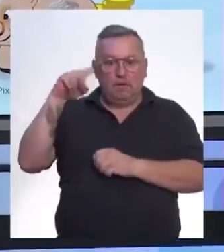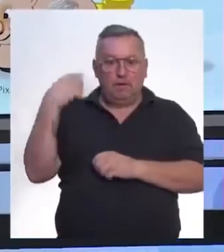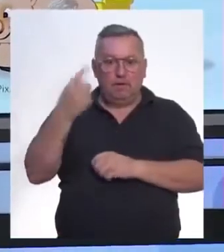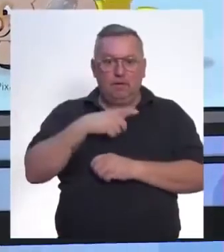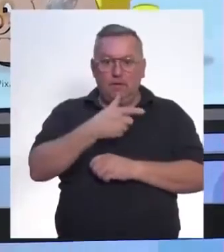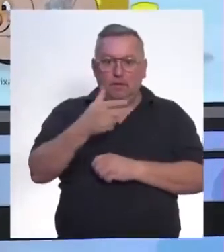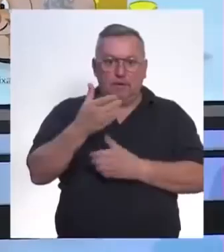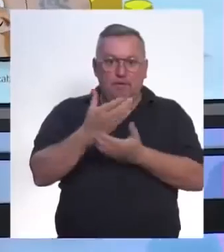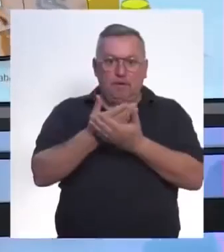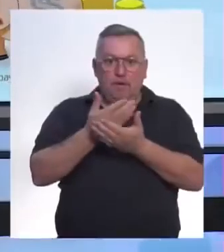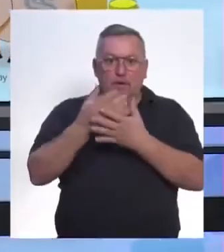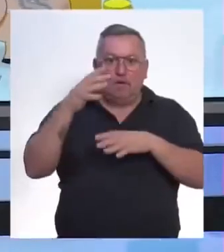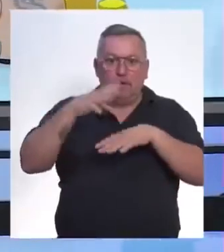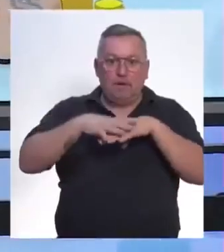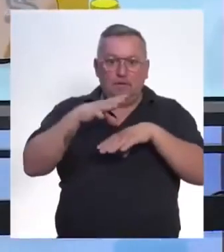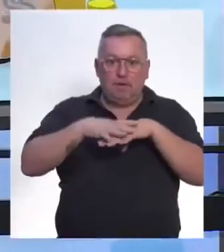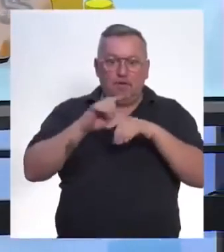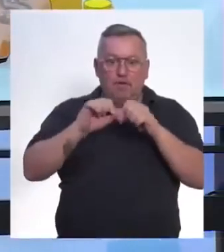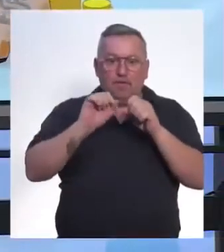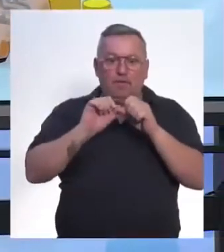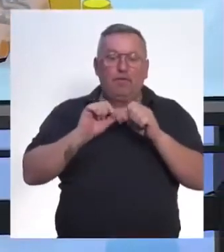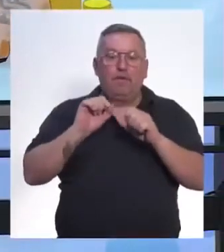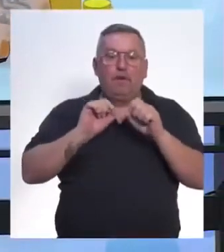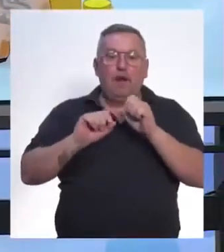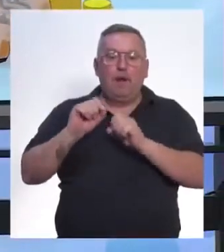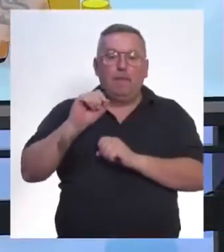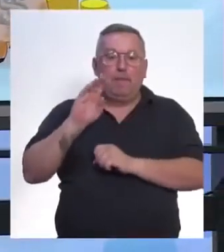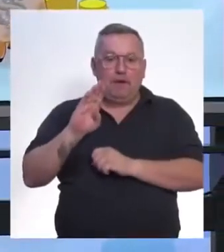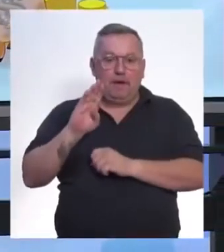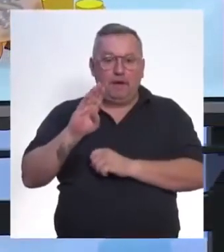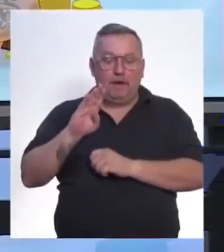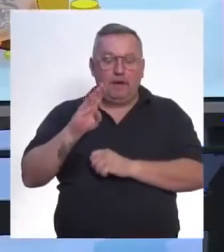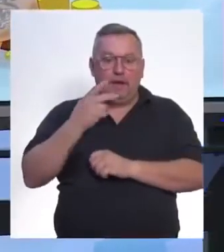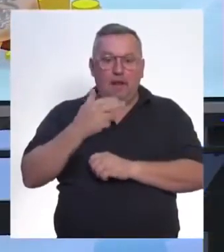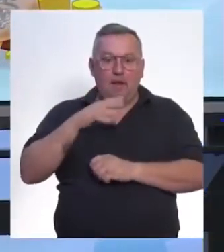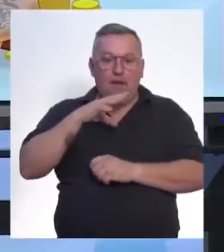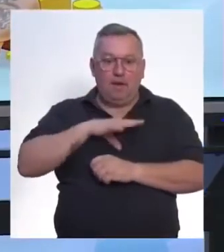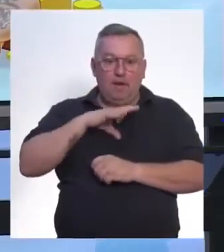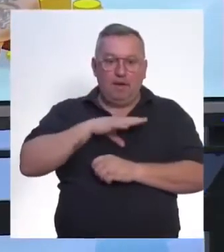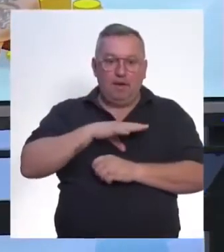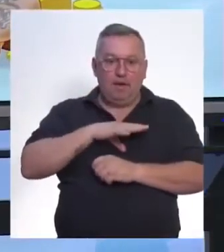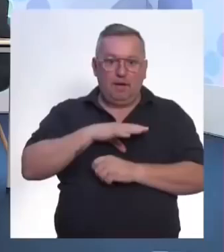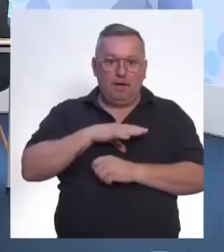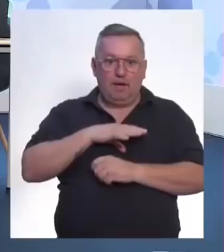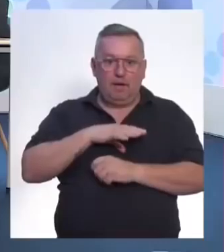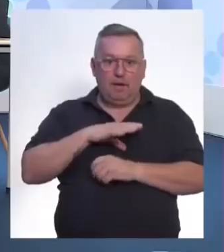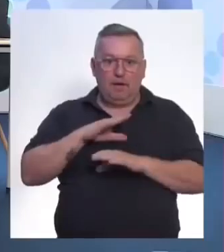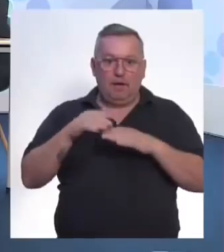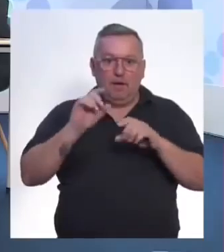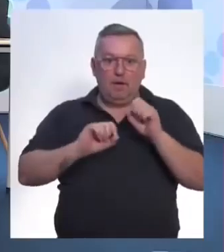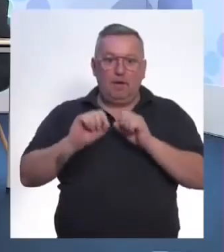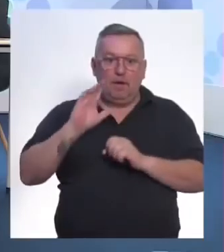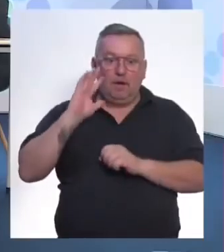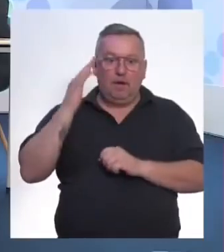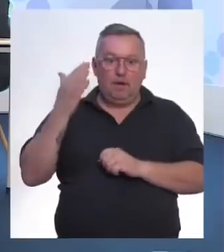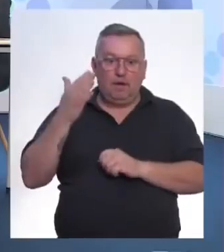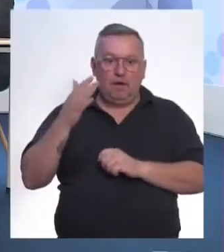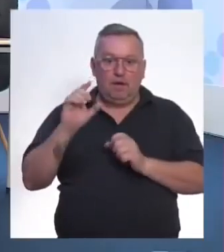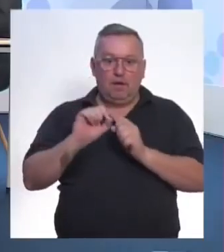de matemática, foi a correção da AP? De língua portuguesa. De língua portuguesa. Então, o que acontece? Quando a gente produz as aulas, a gente lança